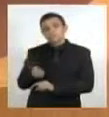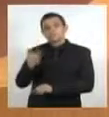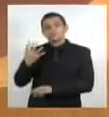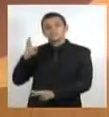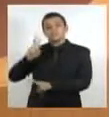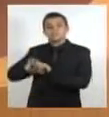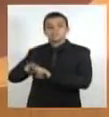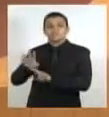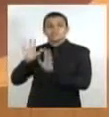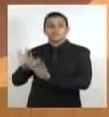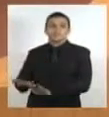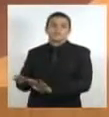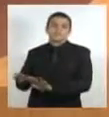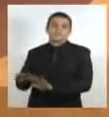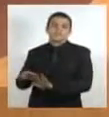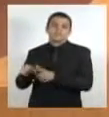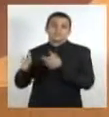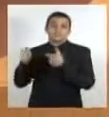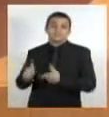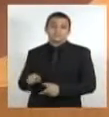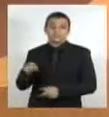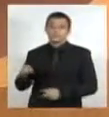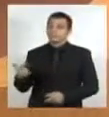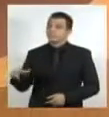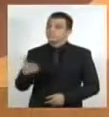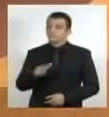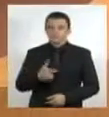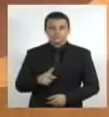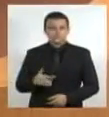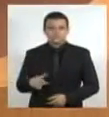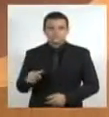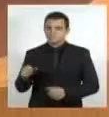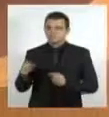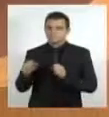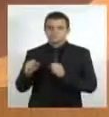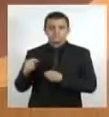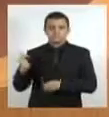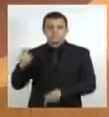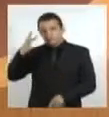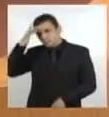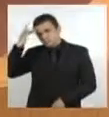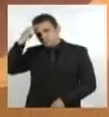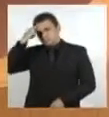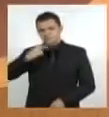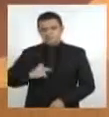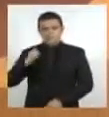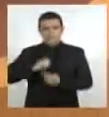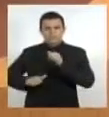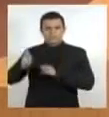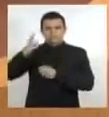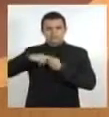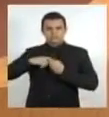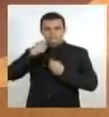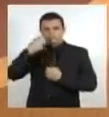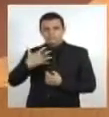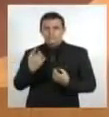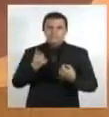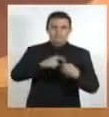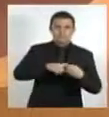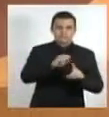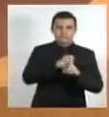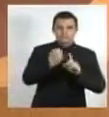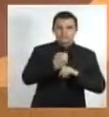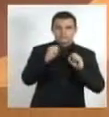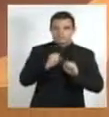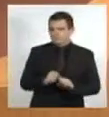nos presídios onde não há comprovadamente o restabelecimento daquele ser ao meio da sociedade. E as APACs,